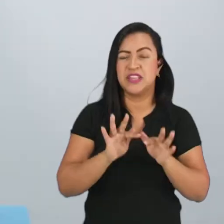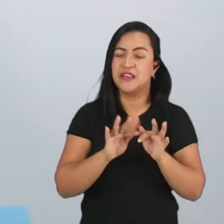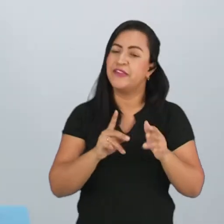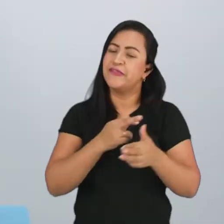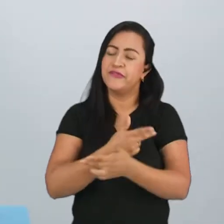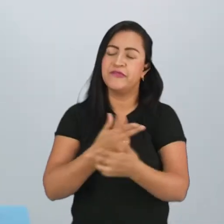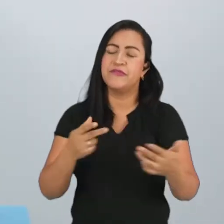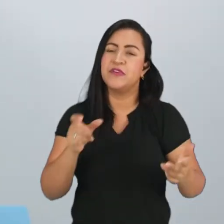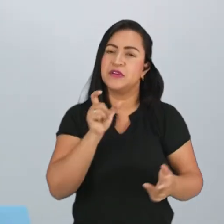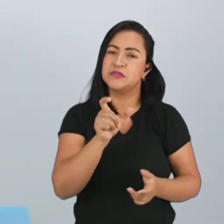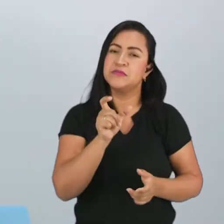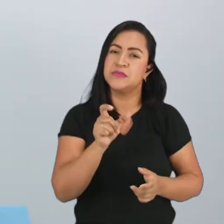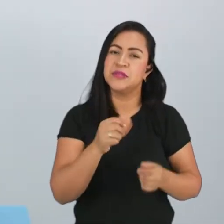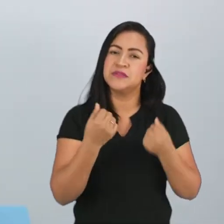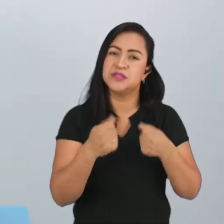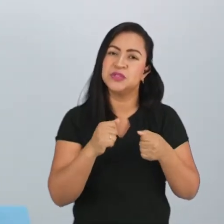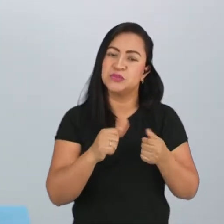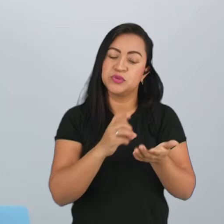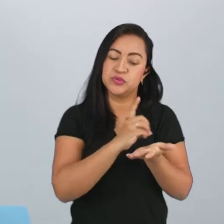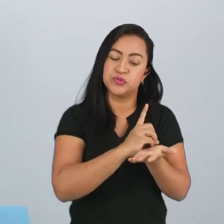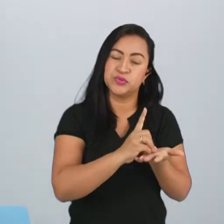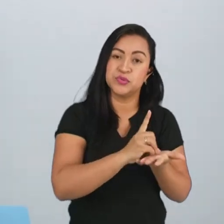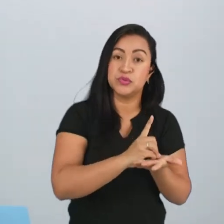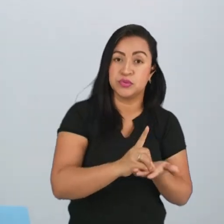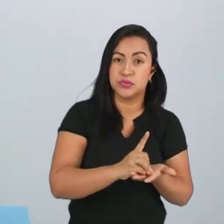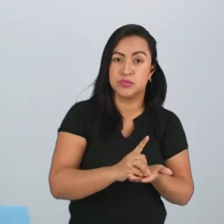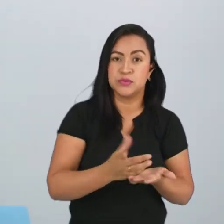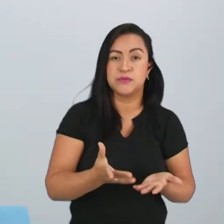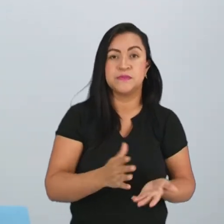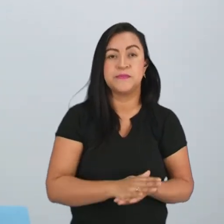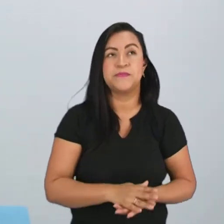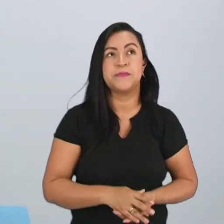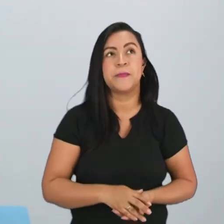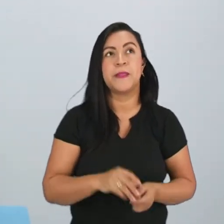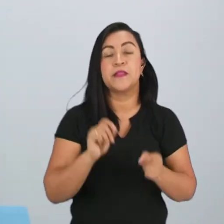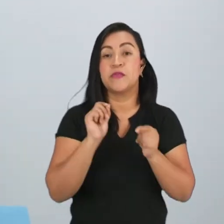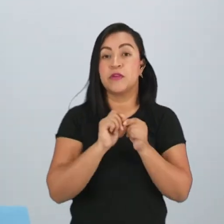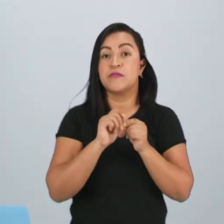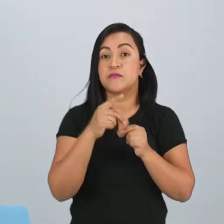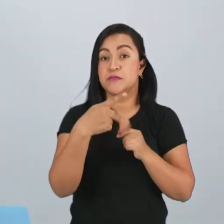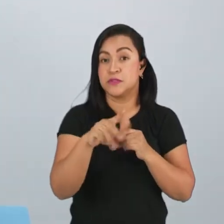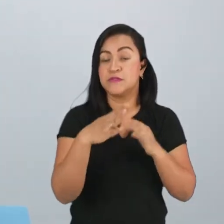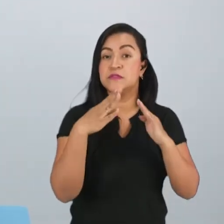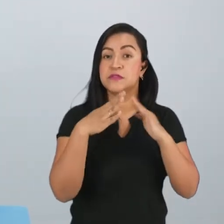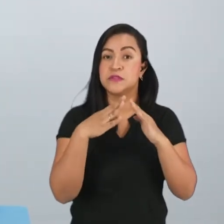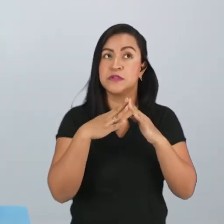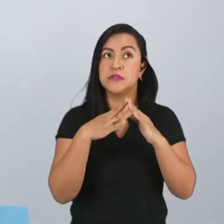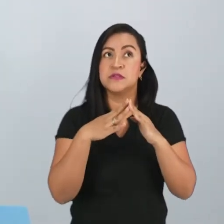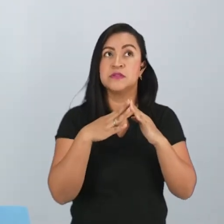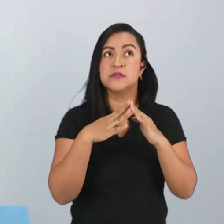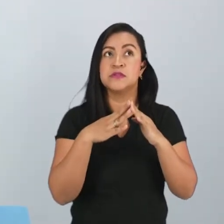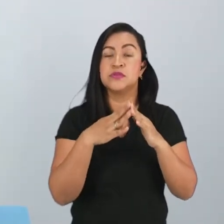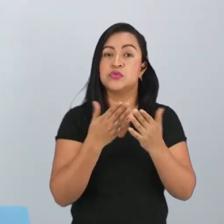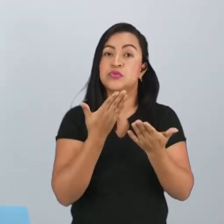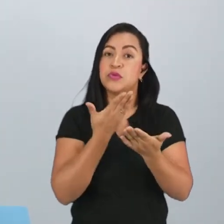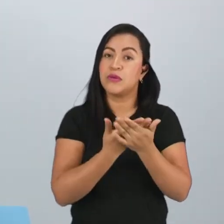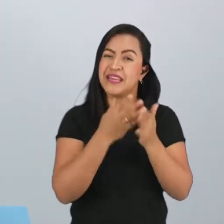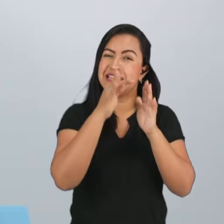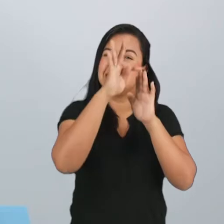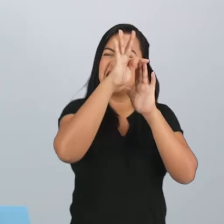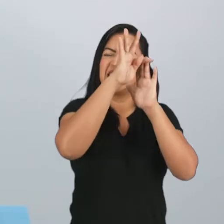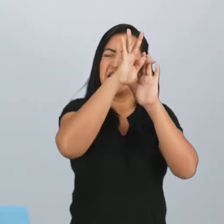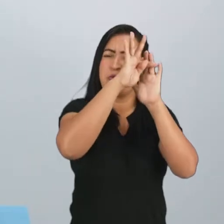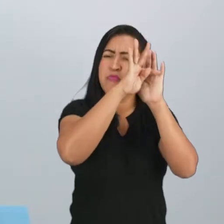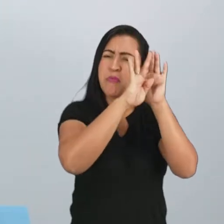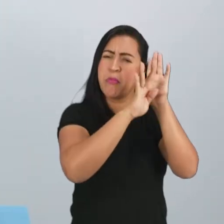significado e eu tenho que consultar um. Lembrando, ó, o que você vai fazer agora em casa? Nós lemos esse texto enorme,